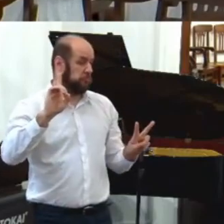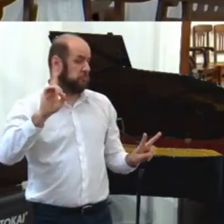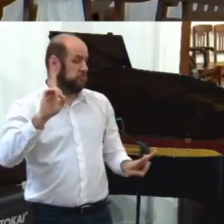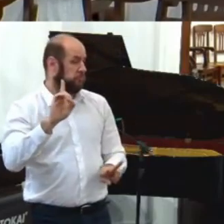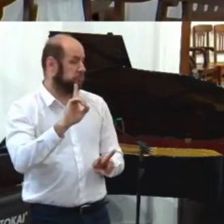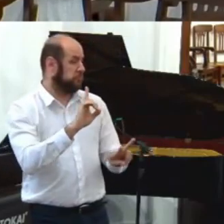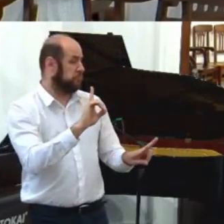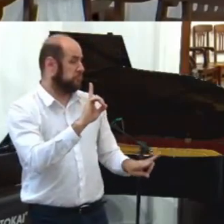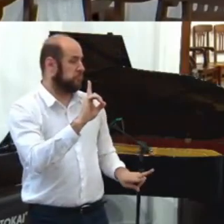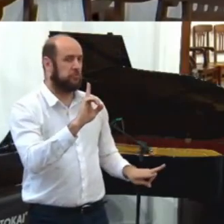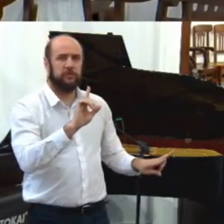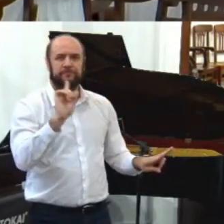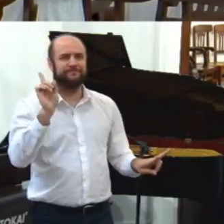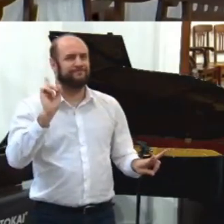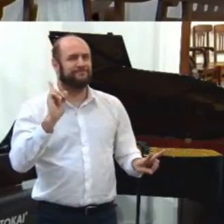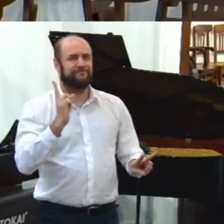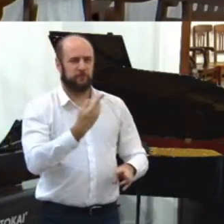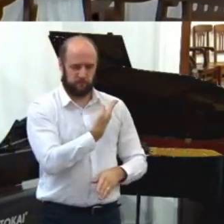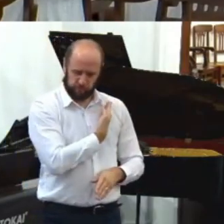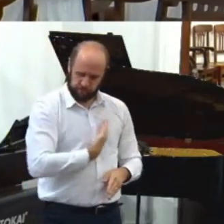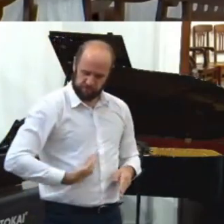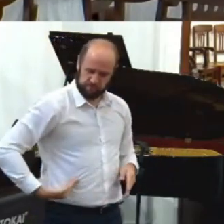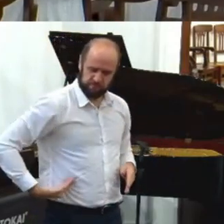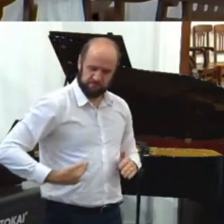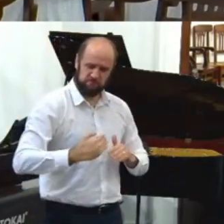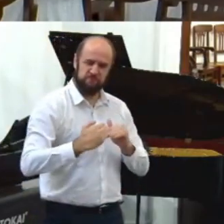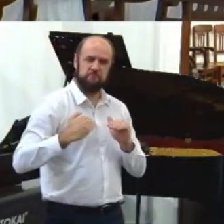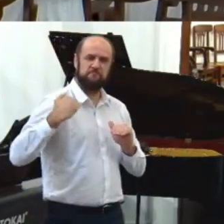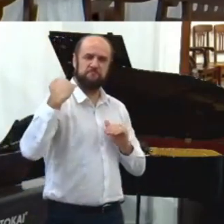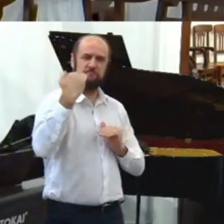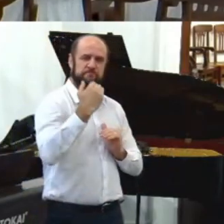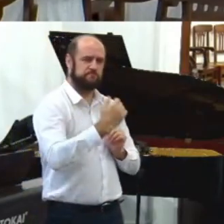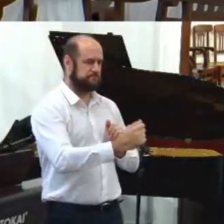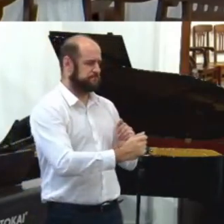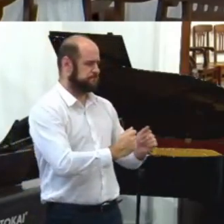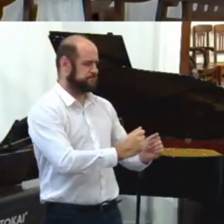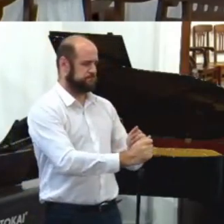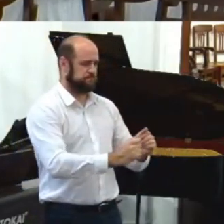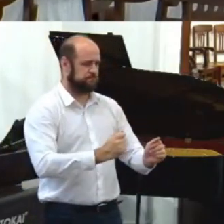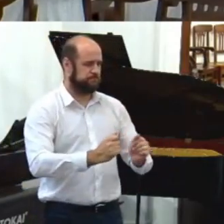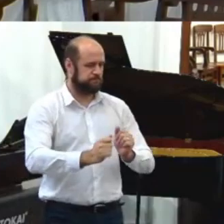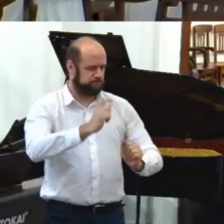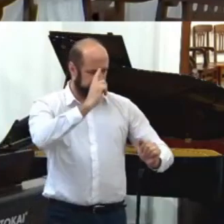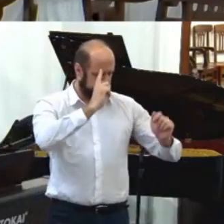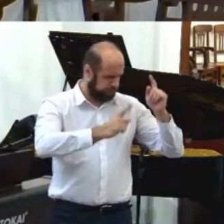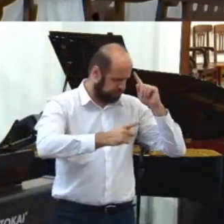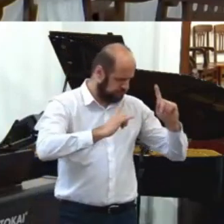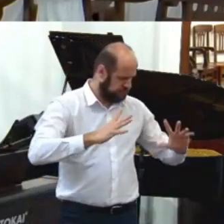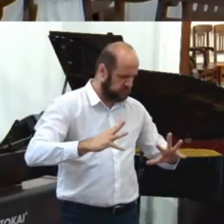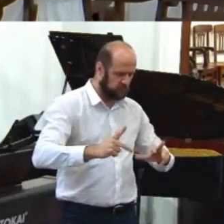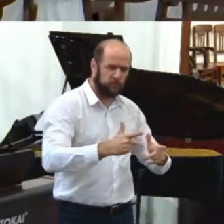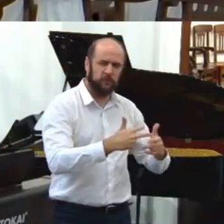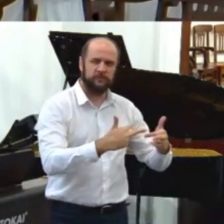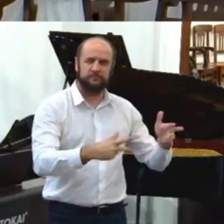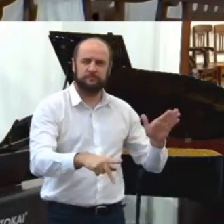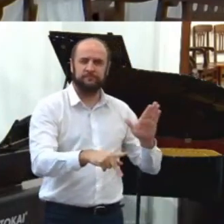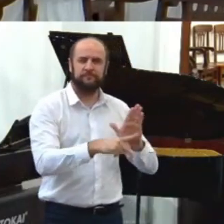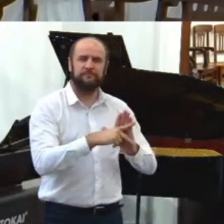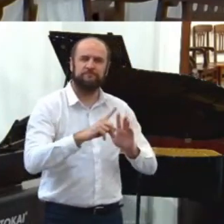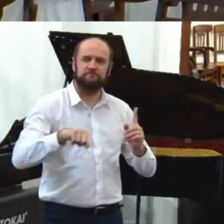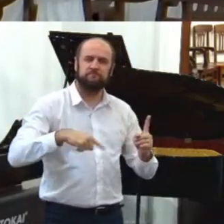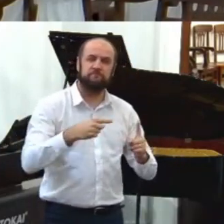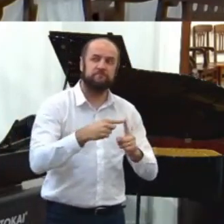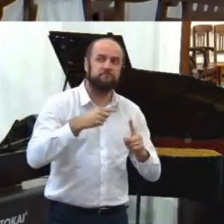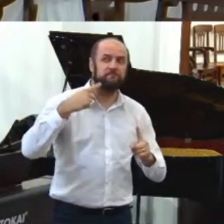distante, mas o governador soberano que dirige todas as coisas para os seus próprios